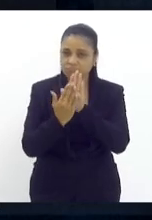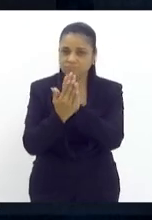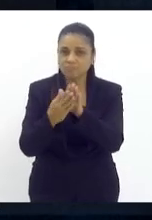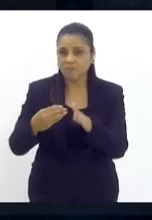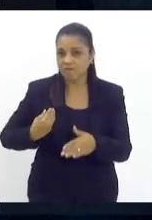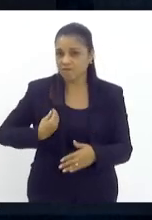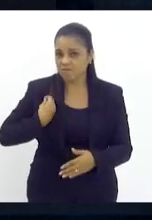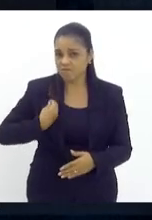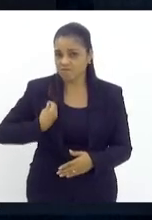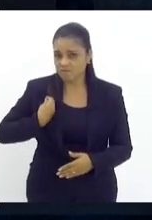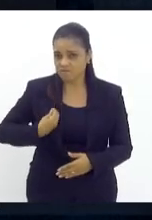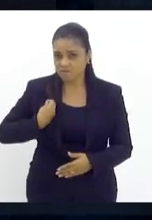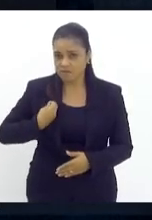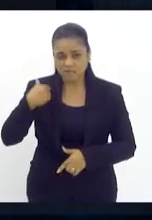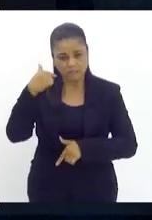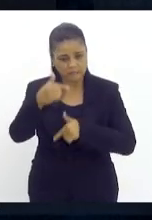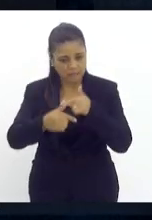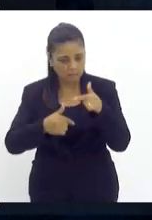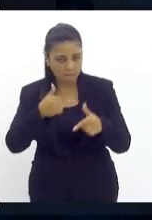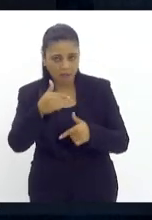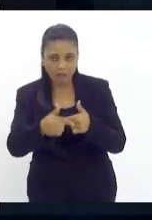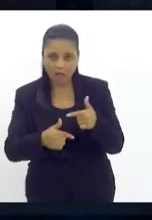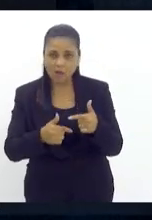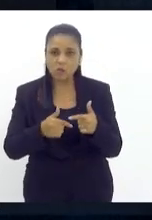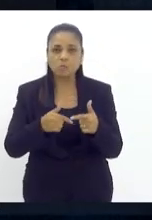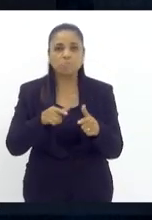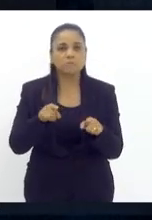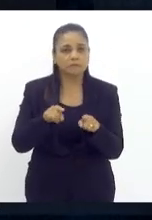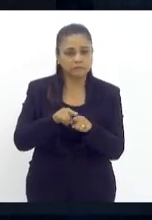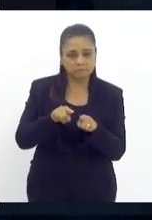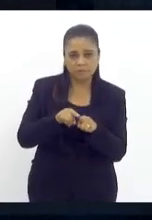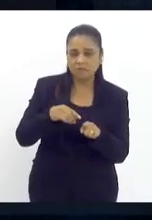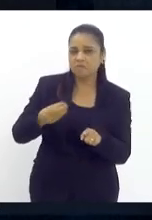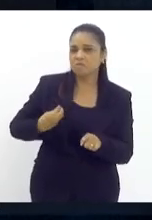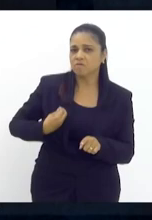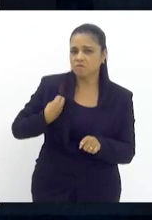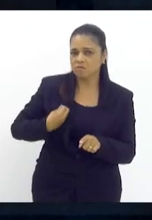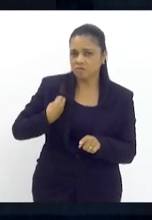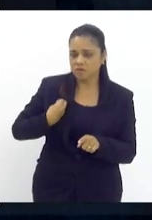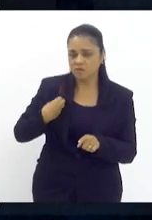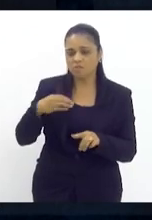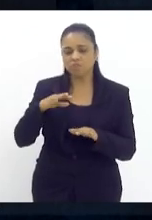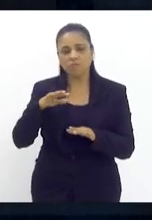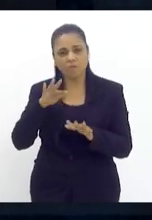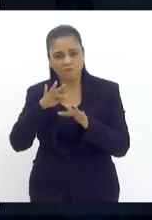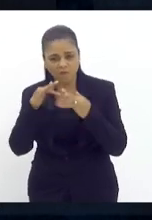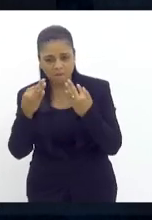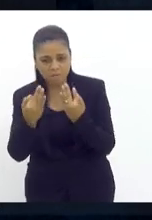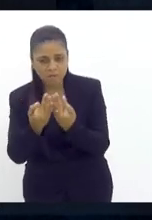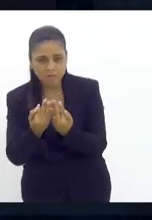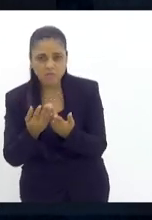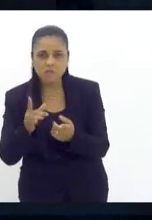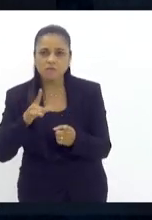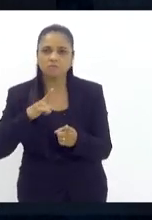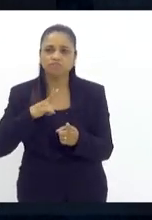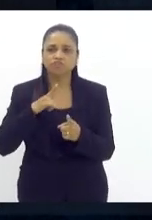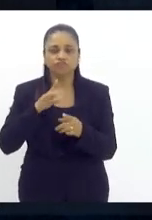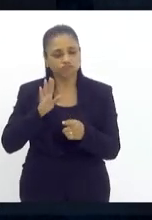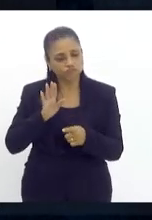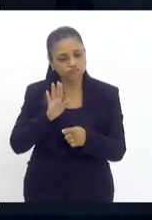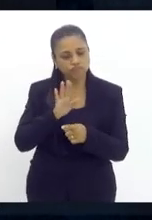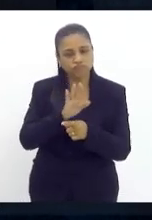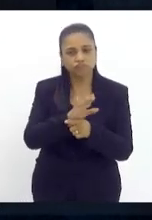uma vida de trabalho, né, mas uma vida de formar uma família, uma vida de contribuir para